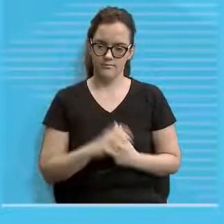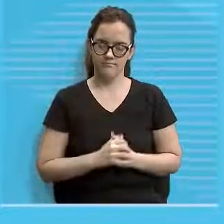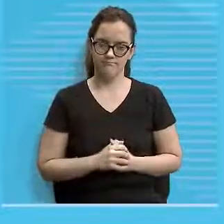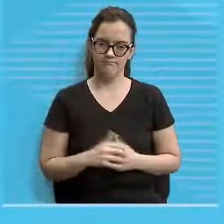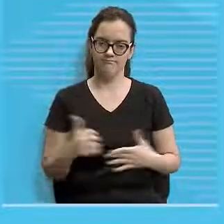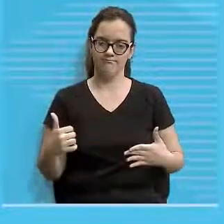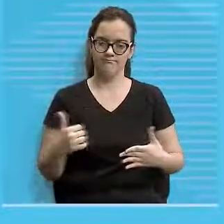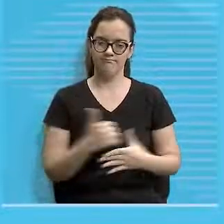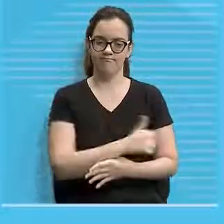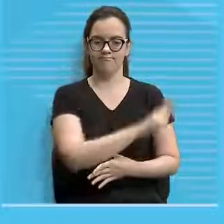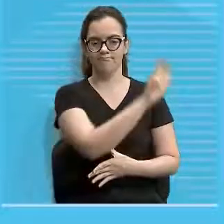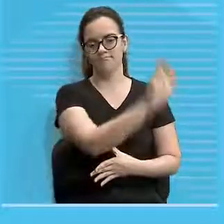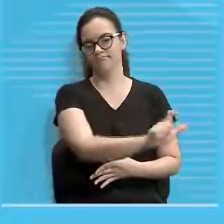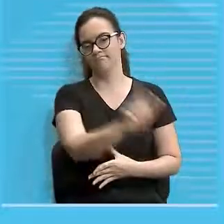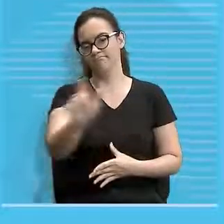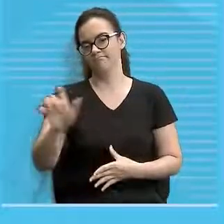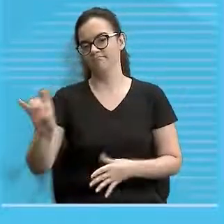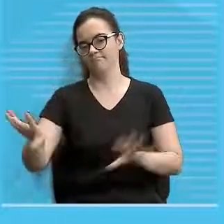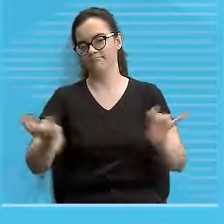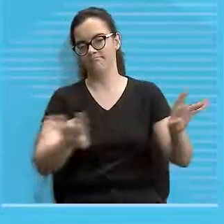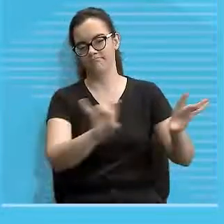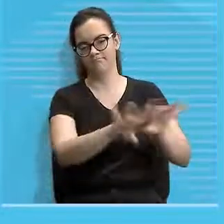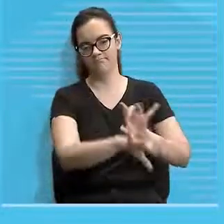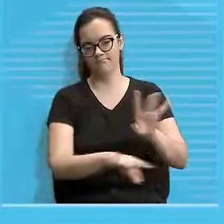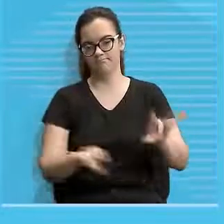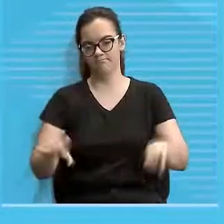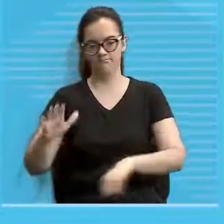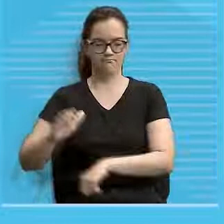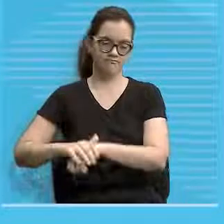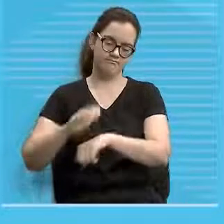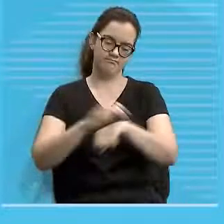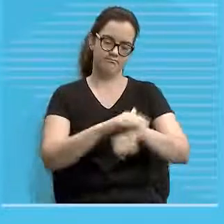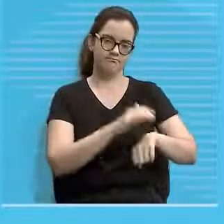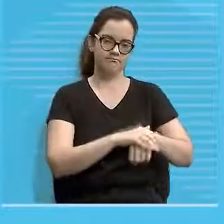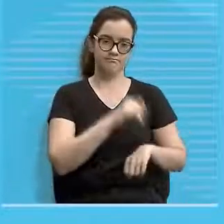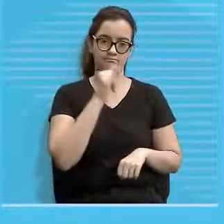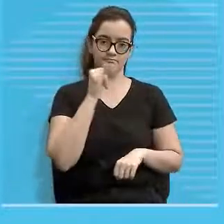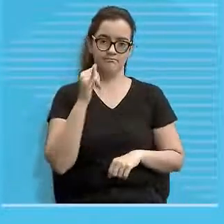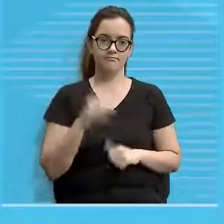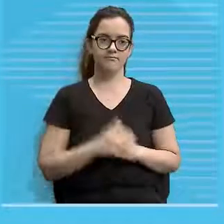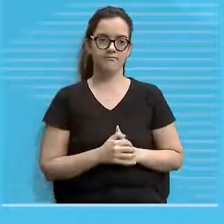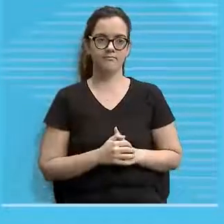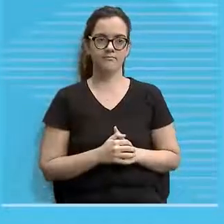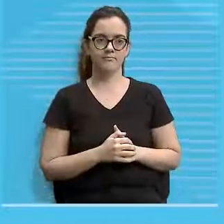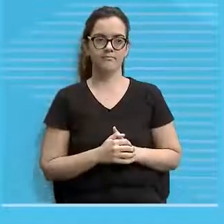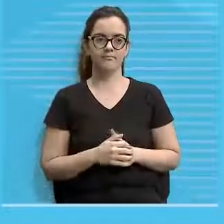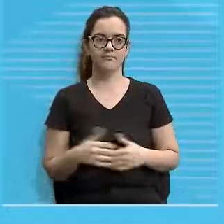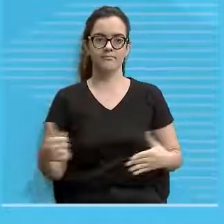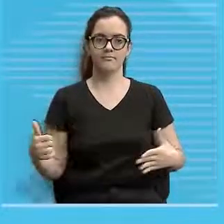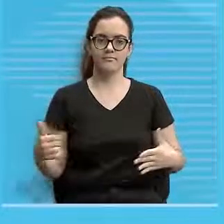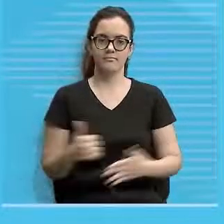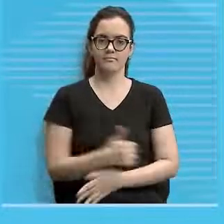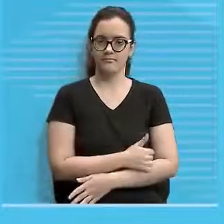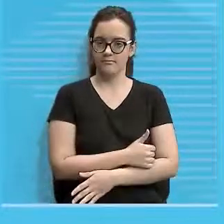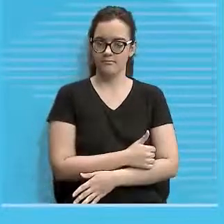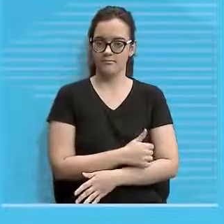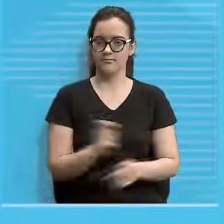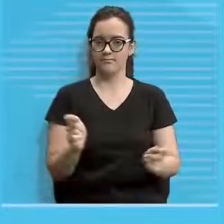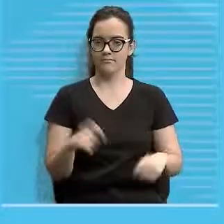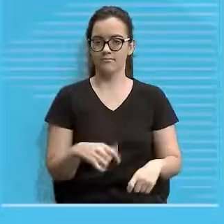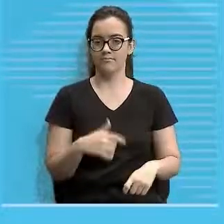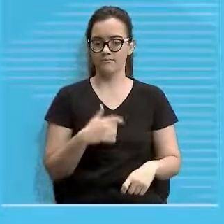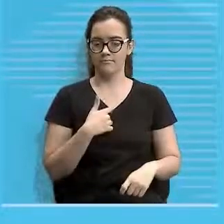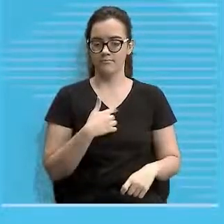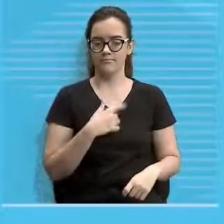um tem o seu. O que eu posso considerar ser algo correto, você que está aqui assistindo essa aula agora, você pode achar que não, que